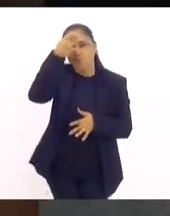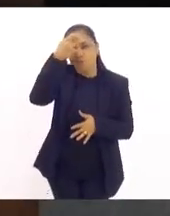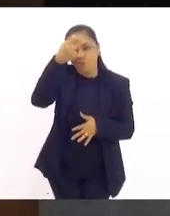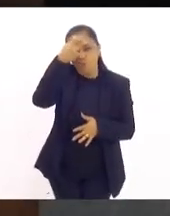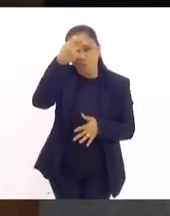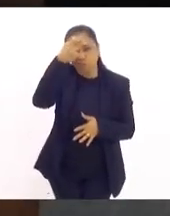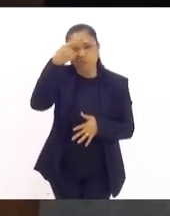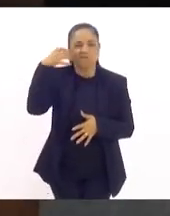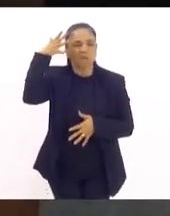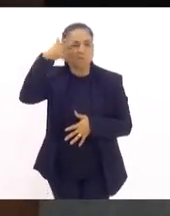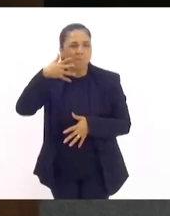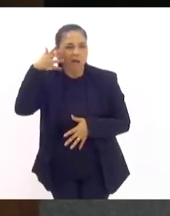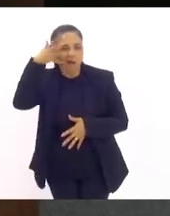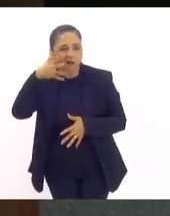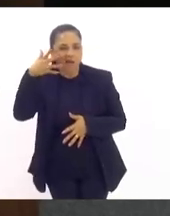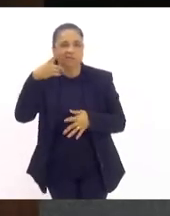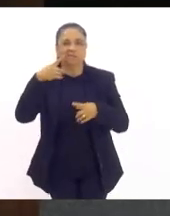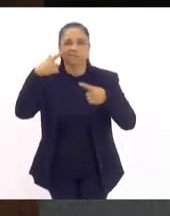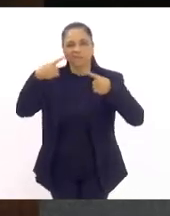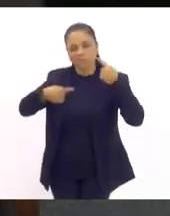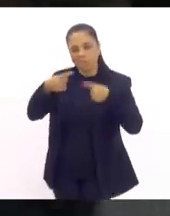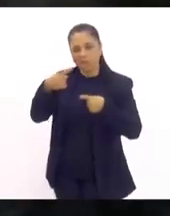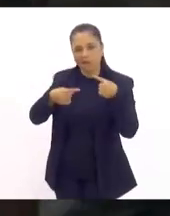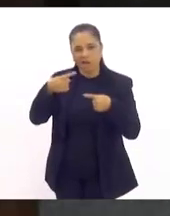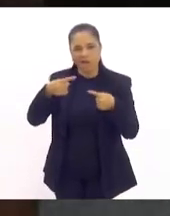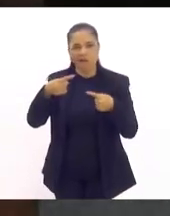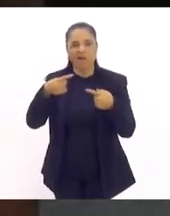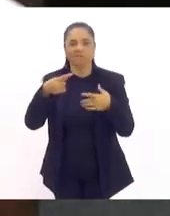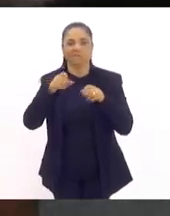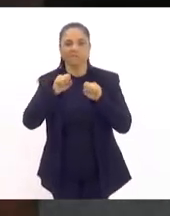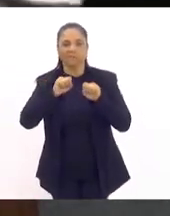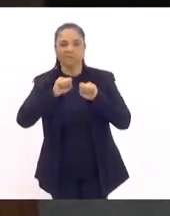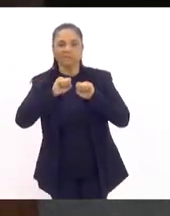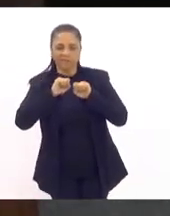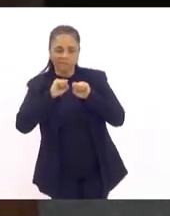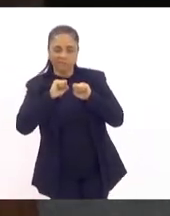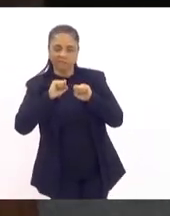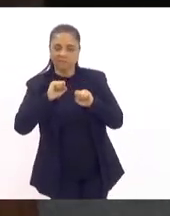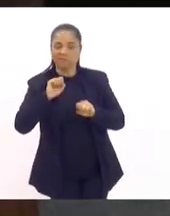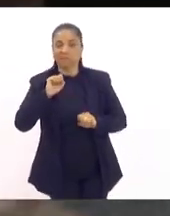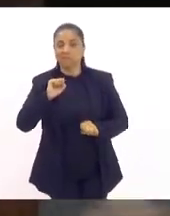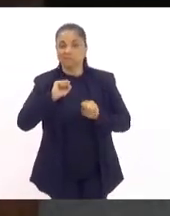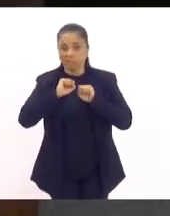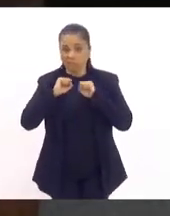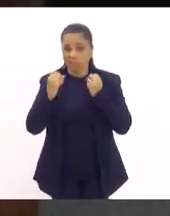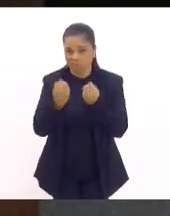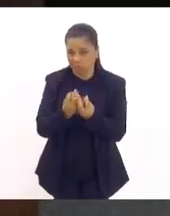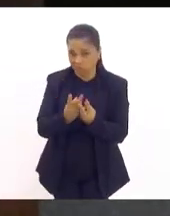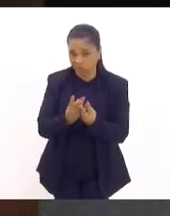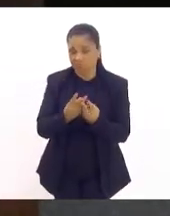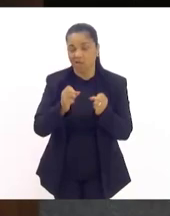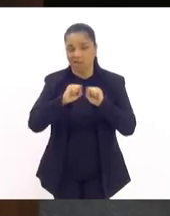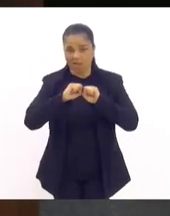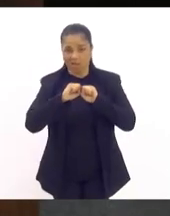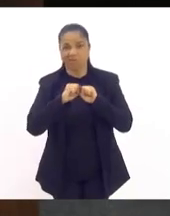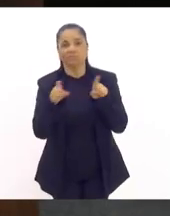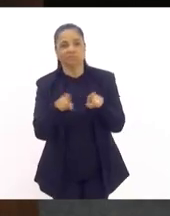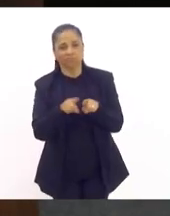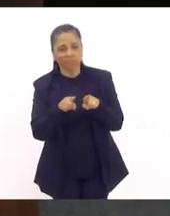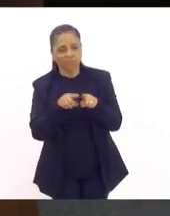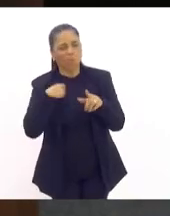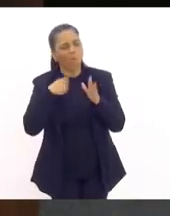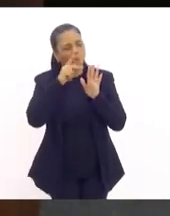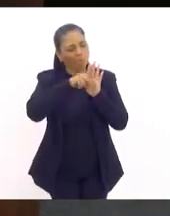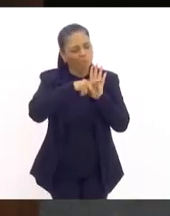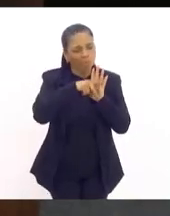também palestras, debates, seminários por parte do poder público com o tema. Então, dizer que é um projeto para nós